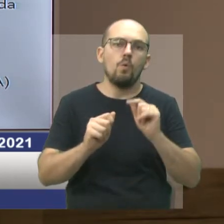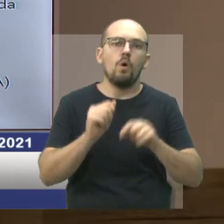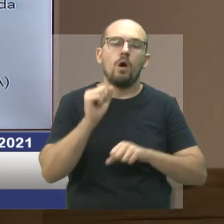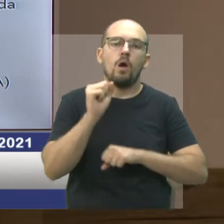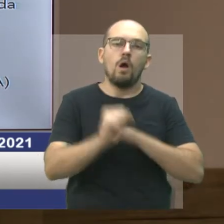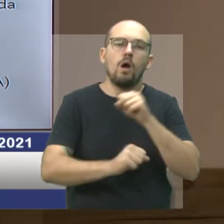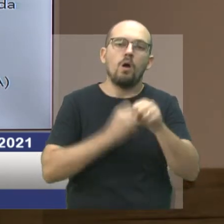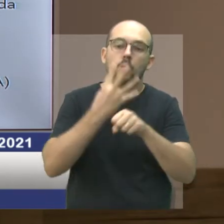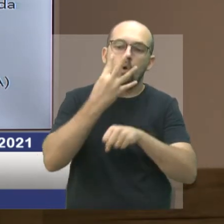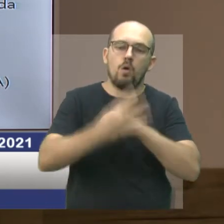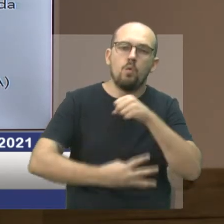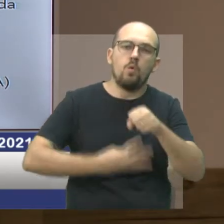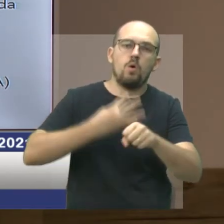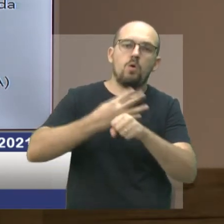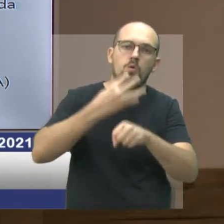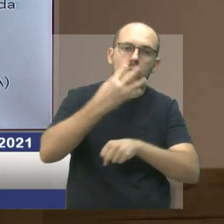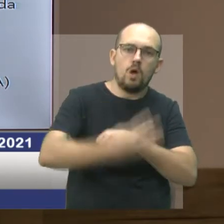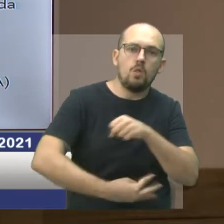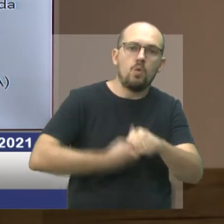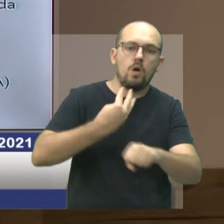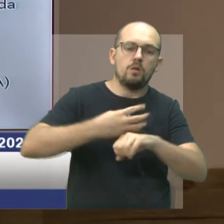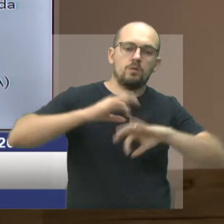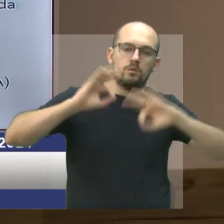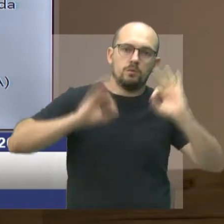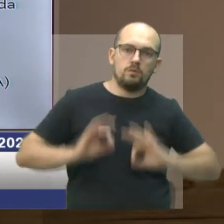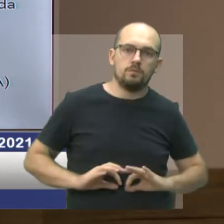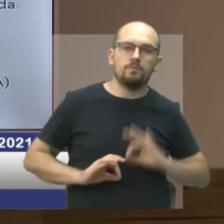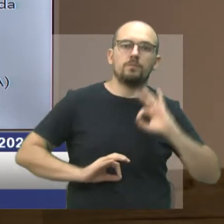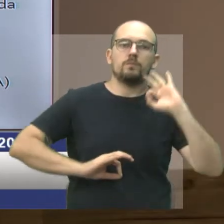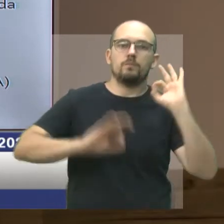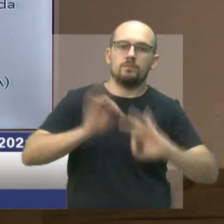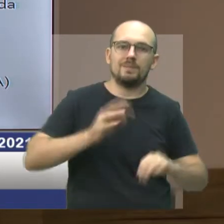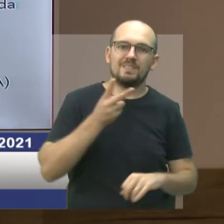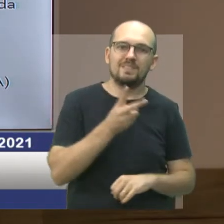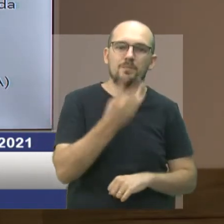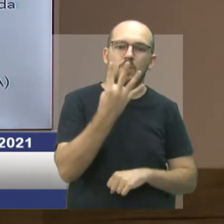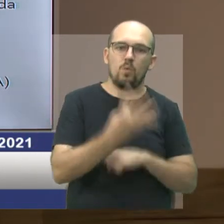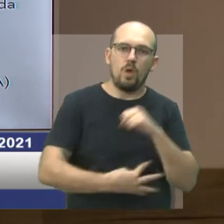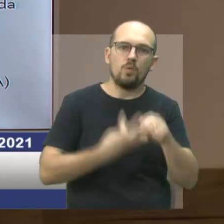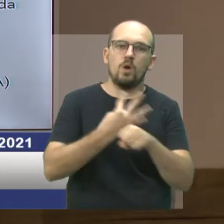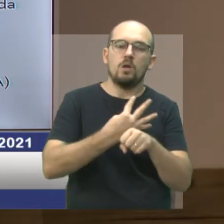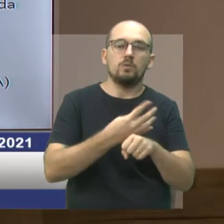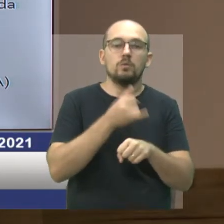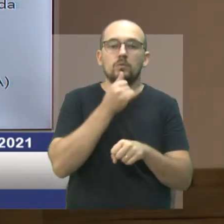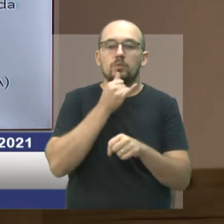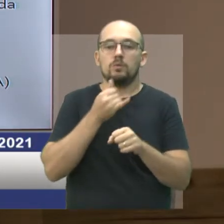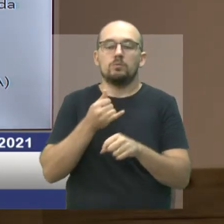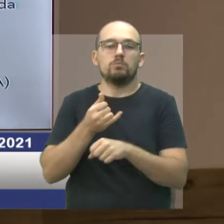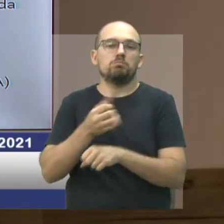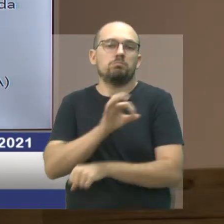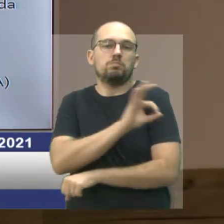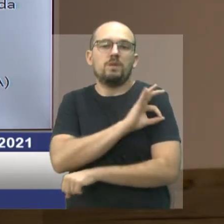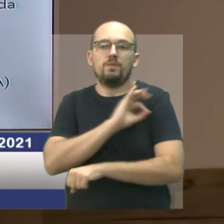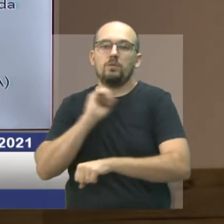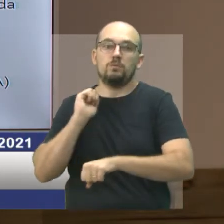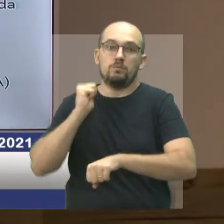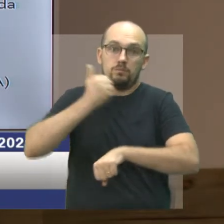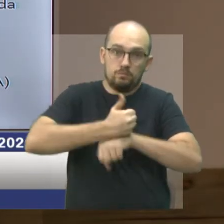que é elaborado a cada 4 anos, é sempre feito no primeiro ano de mandato do